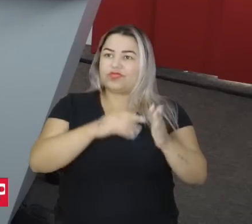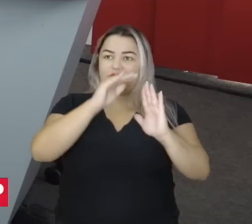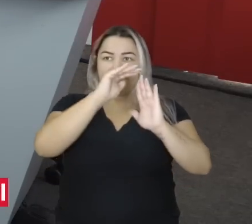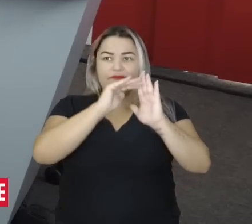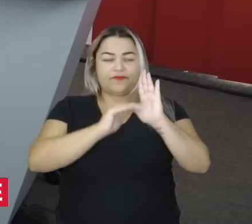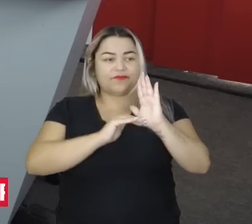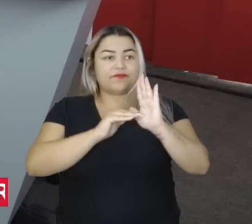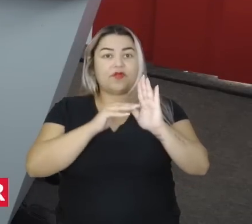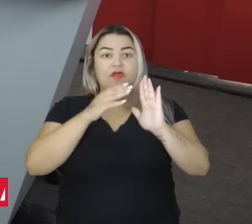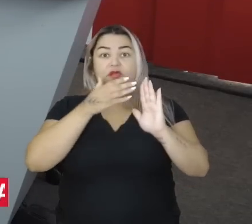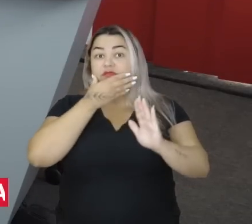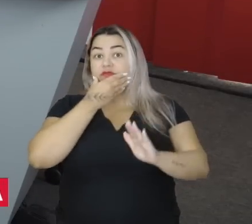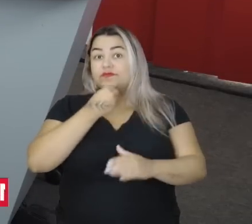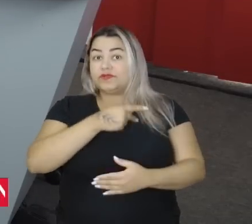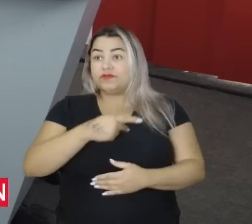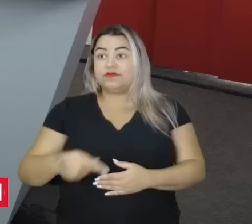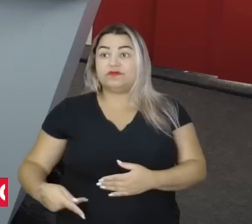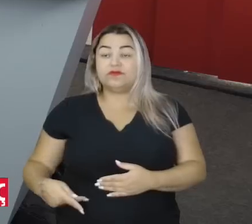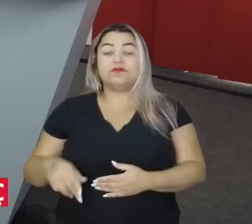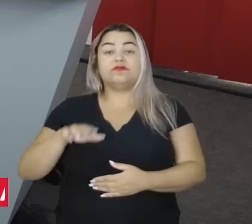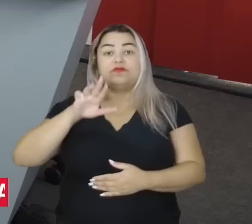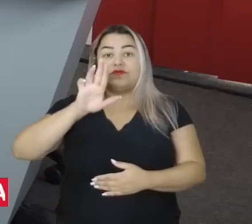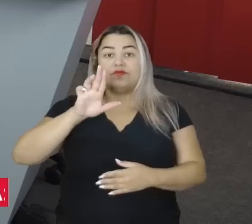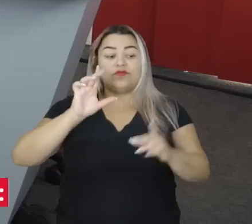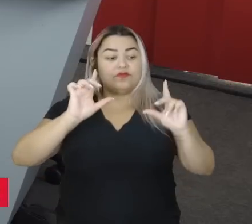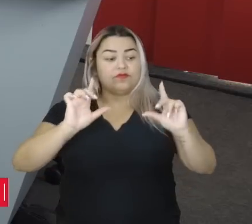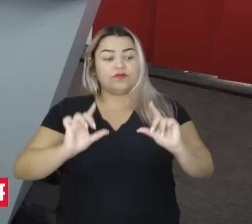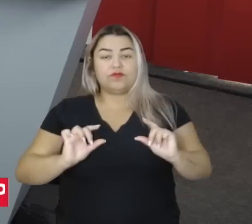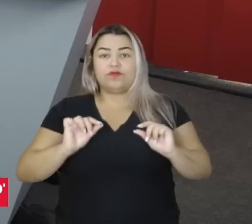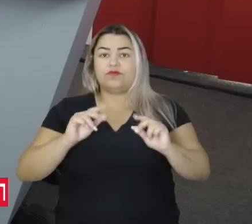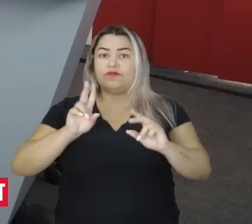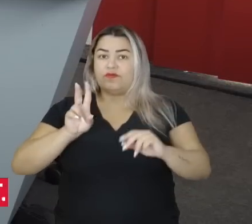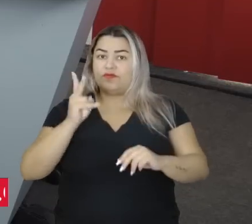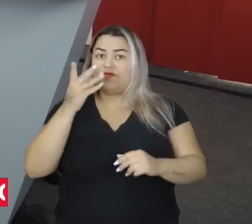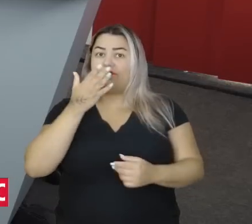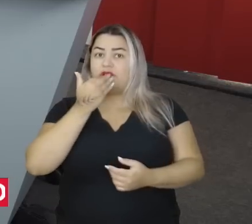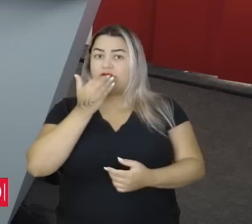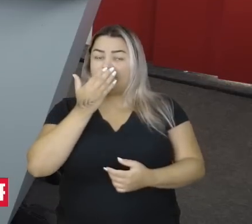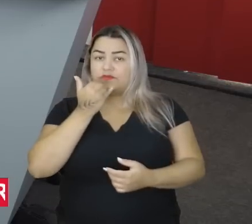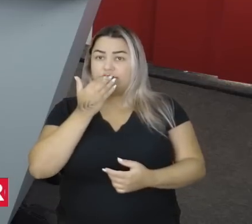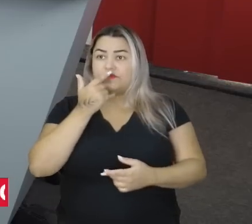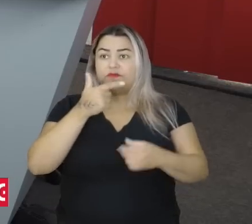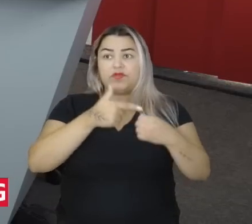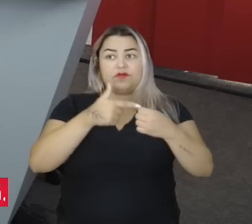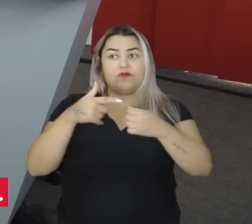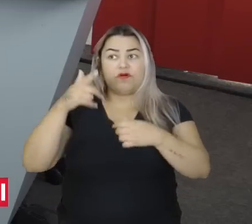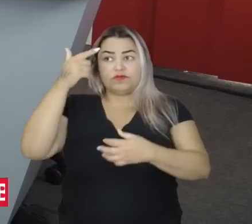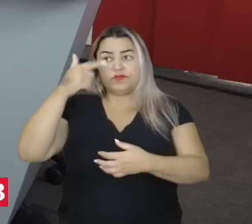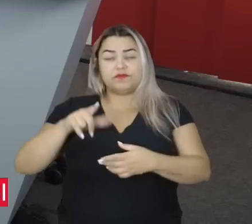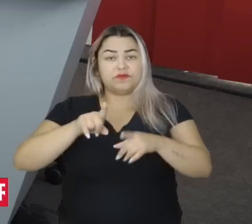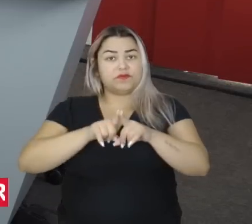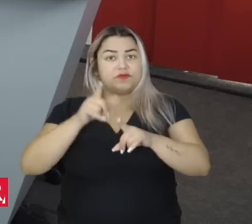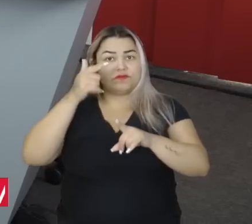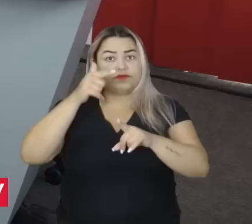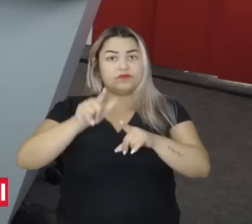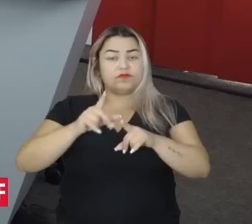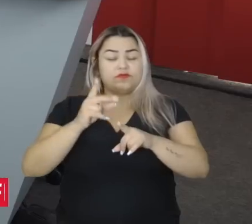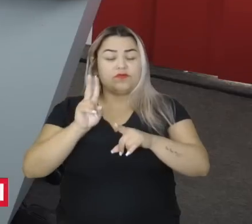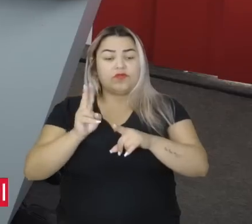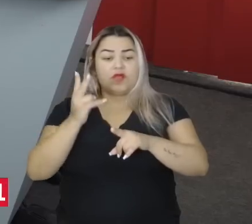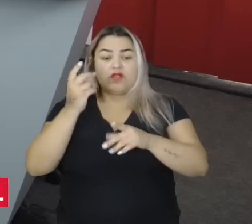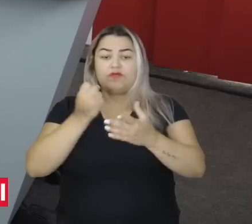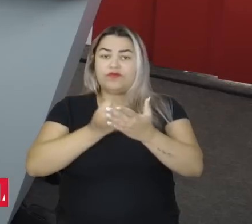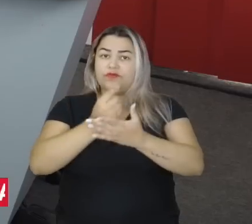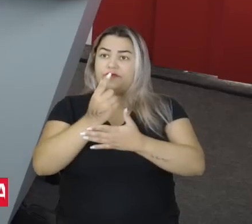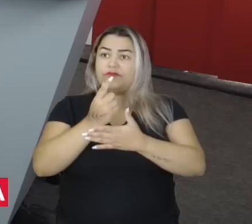na campanha, né? Redução dos preços dos alimentos, dos combustíveis, entre outras medidas para recuperar o poder de compra das